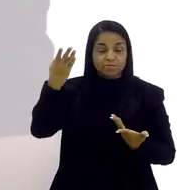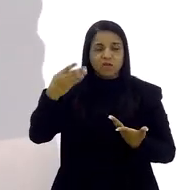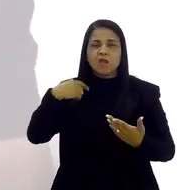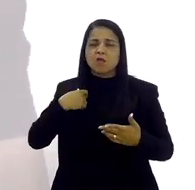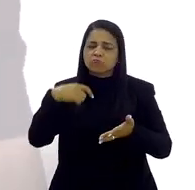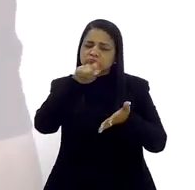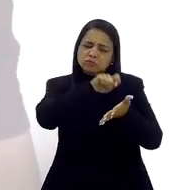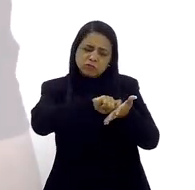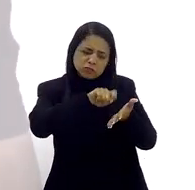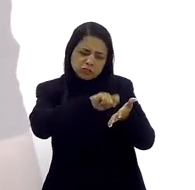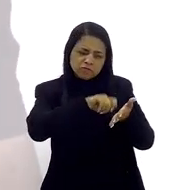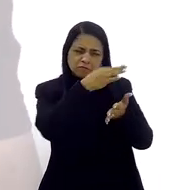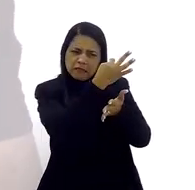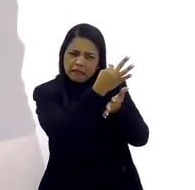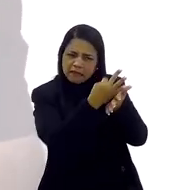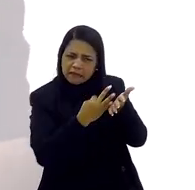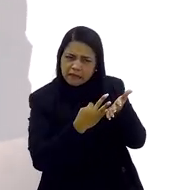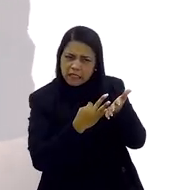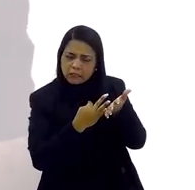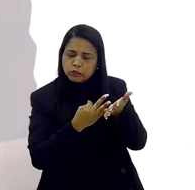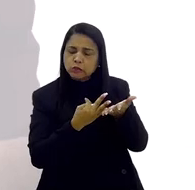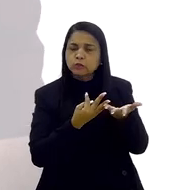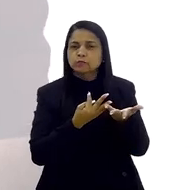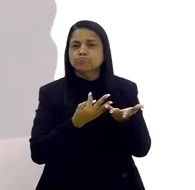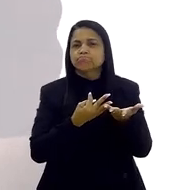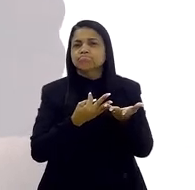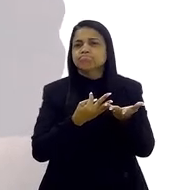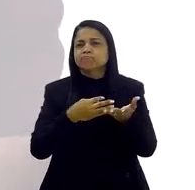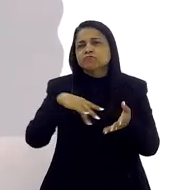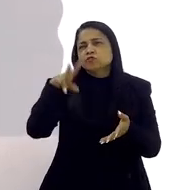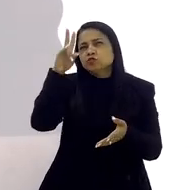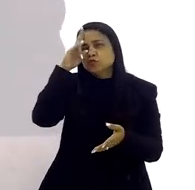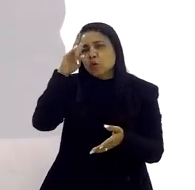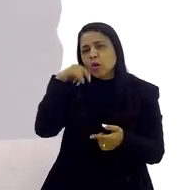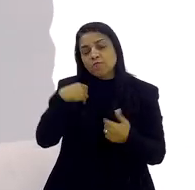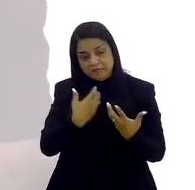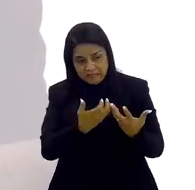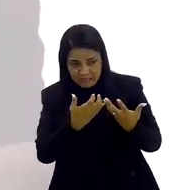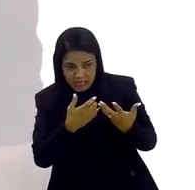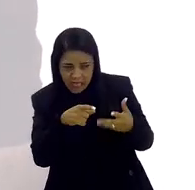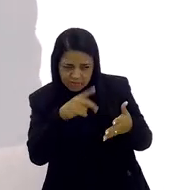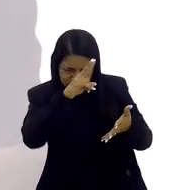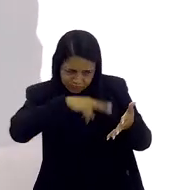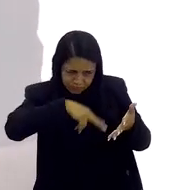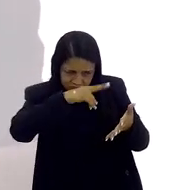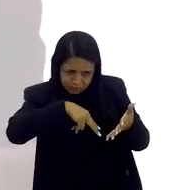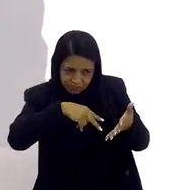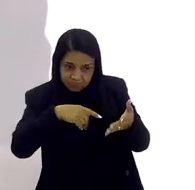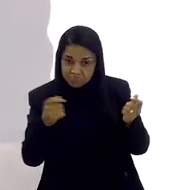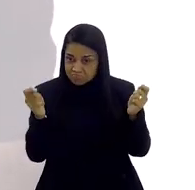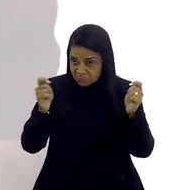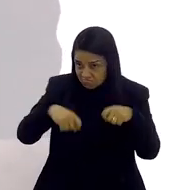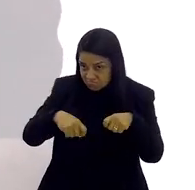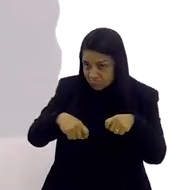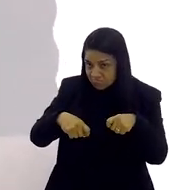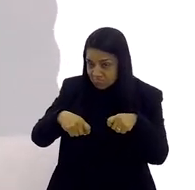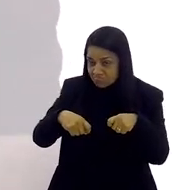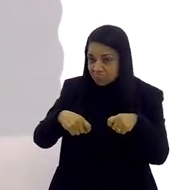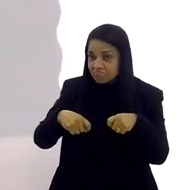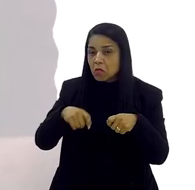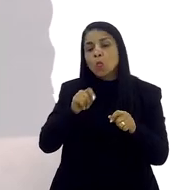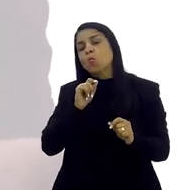e eu andei escrevendo um texto e desenvolvendo um texto mas eu não sei se você quer e se você vai dar conta